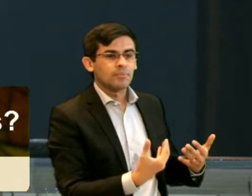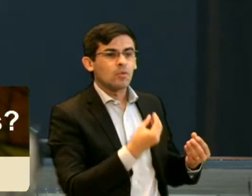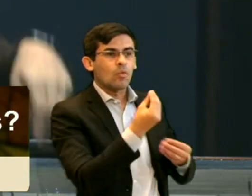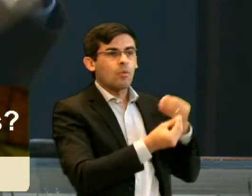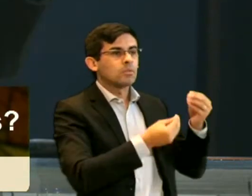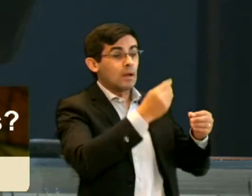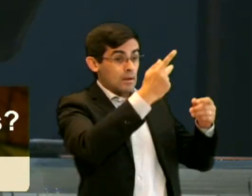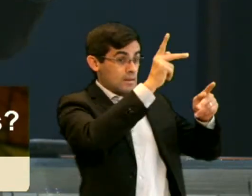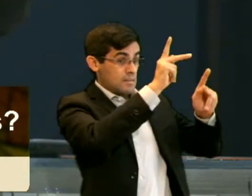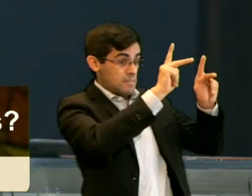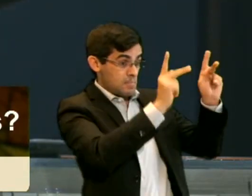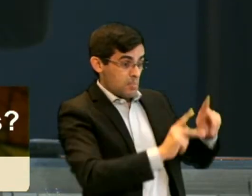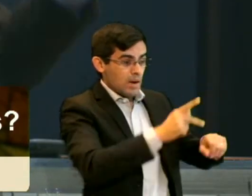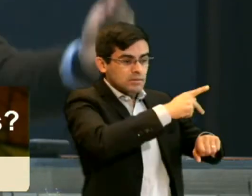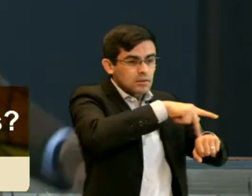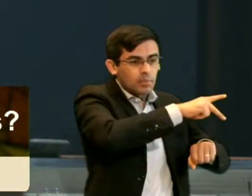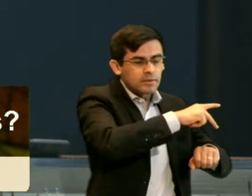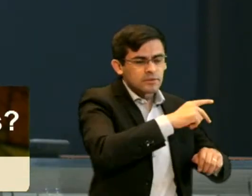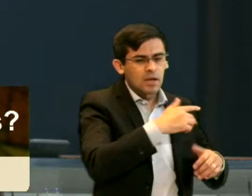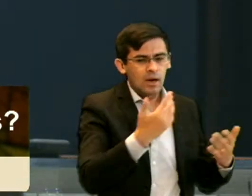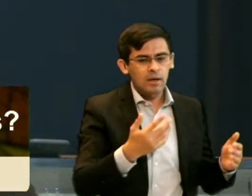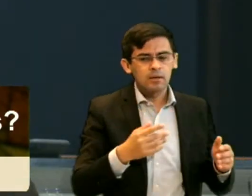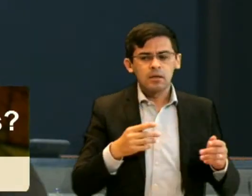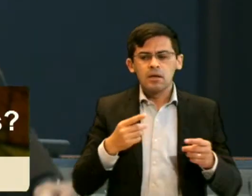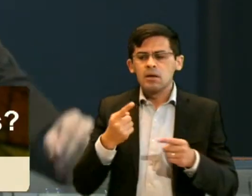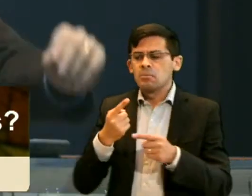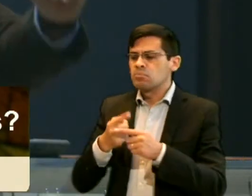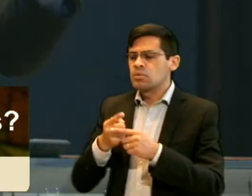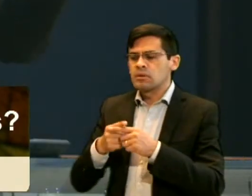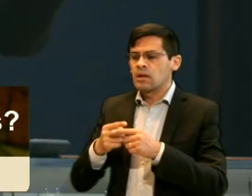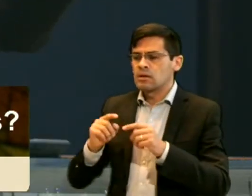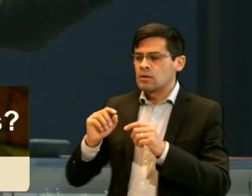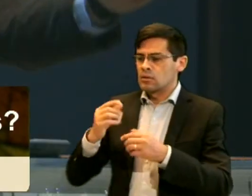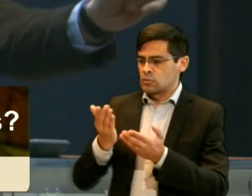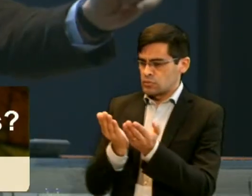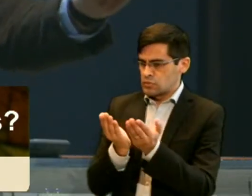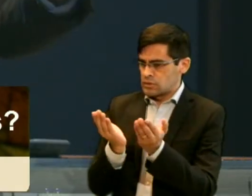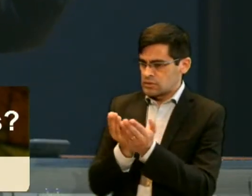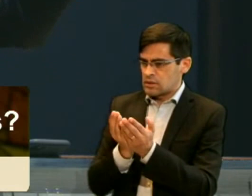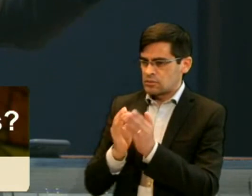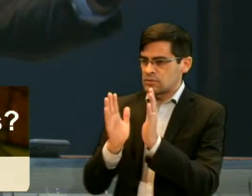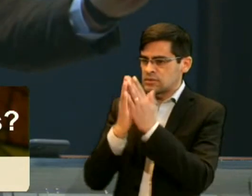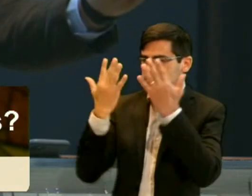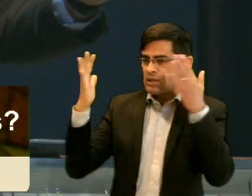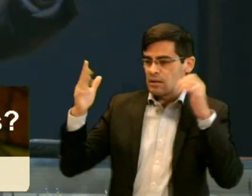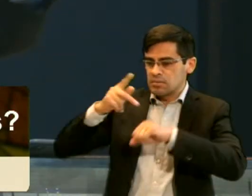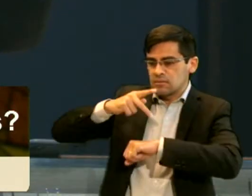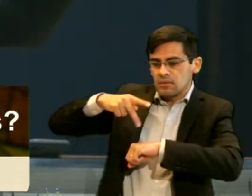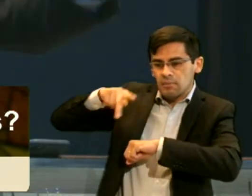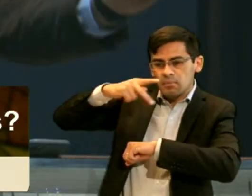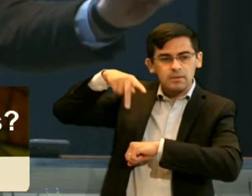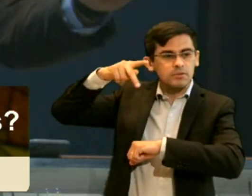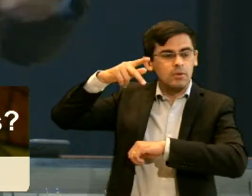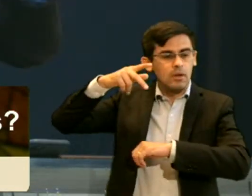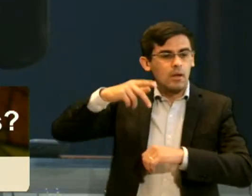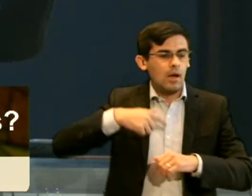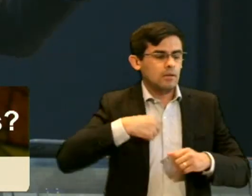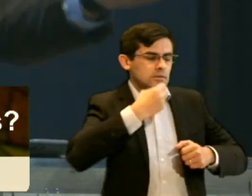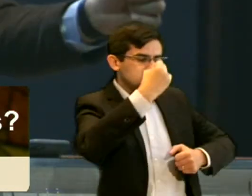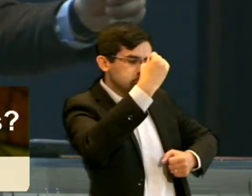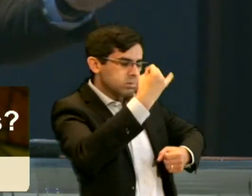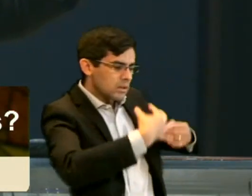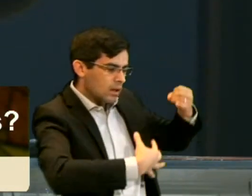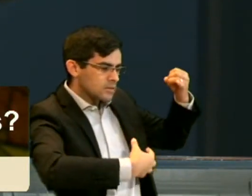E aí ele começa a perguntar, por que os cristãos celebram a Páscoa? E ela começa a falar de Jesus, do Cordeiro. E ele vai